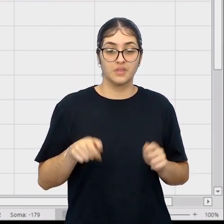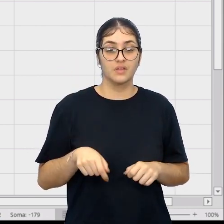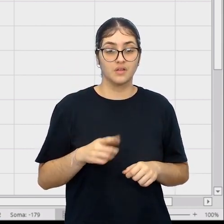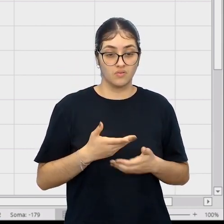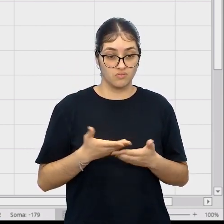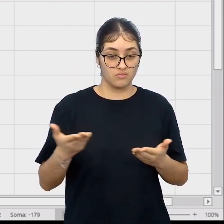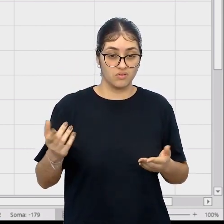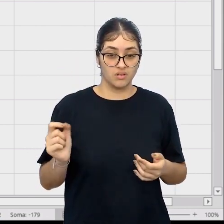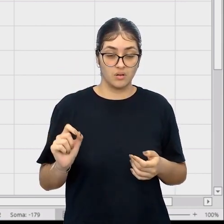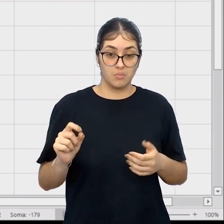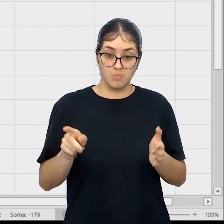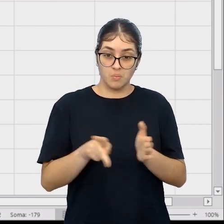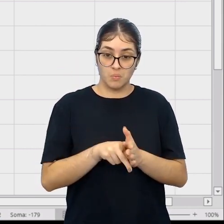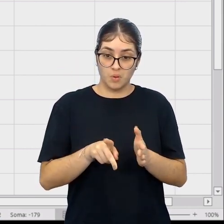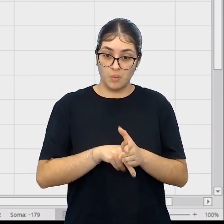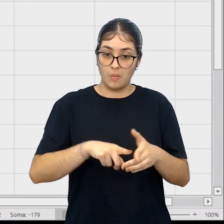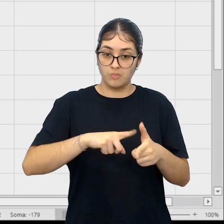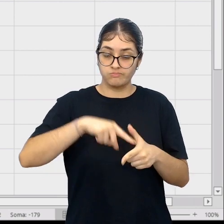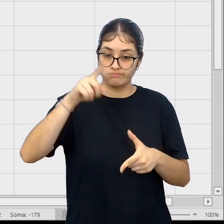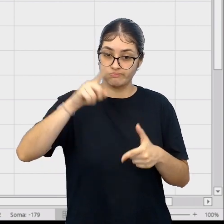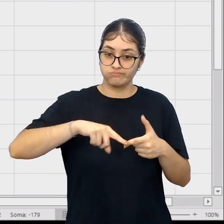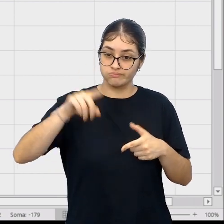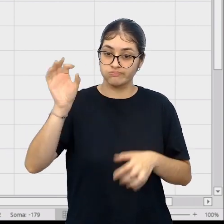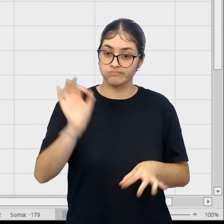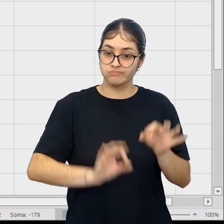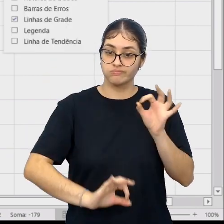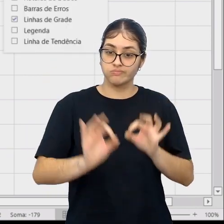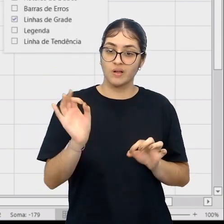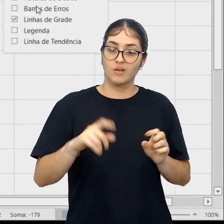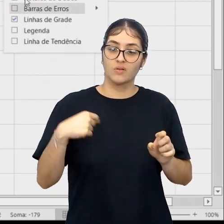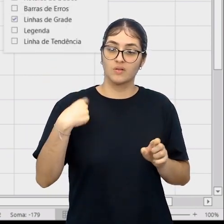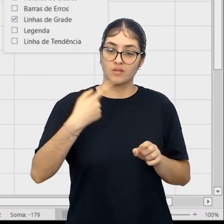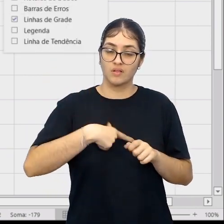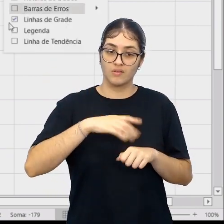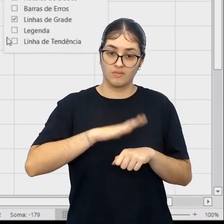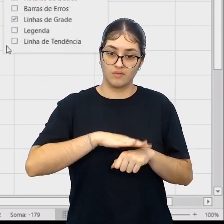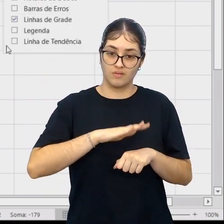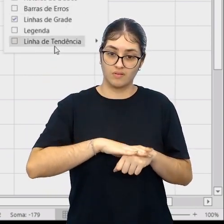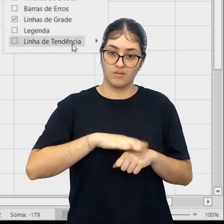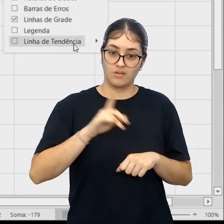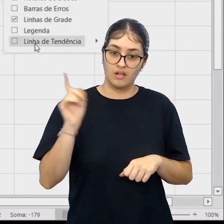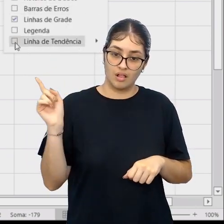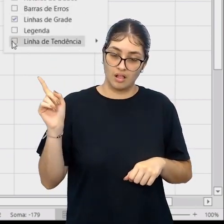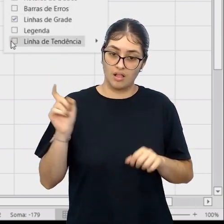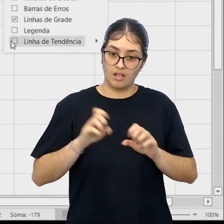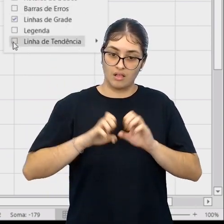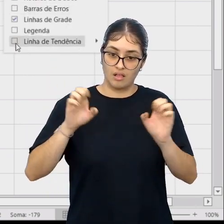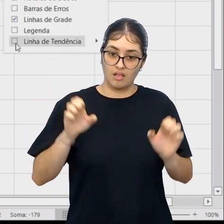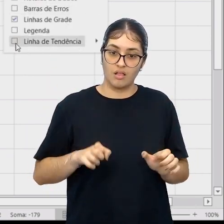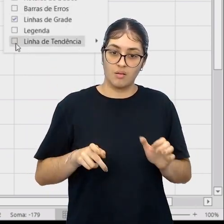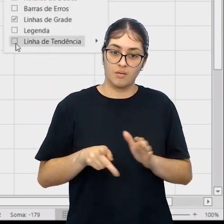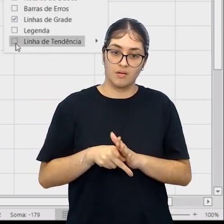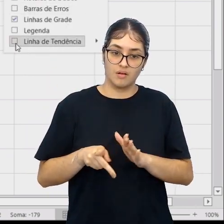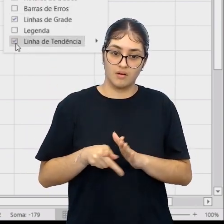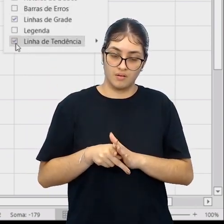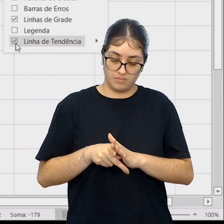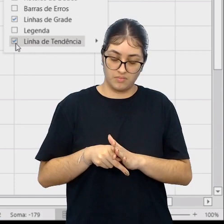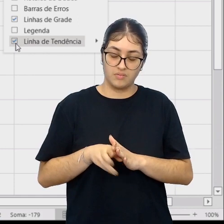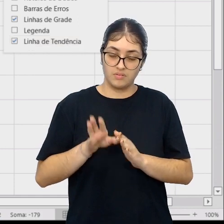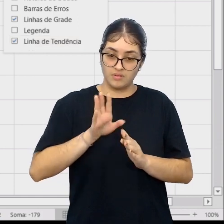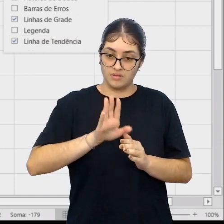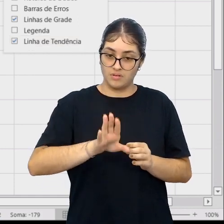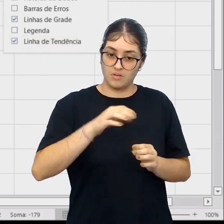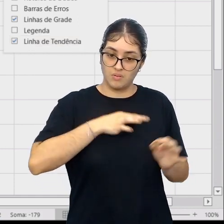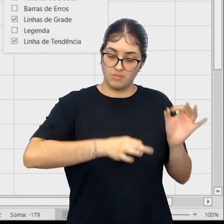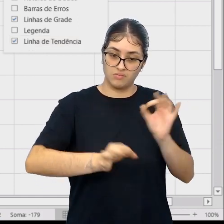aqui no gráfico de dispersão, que é o que a gente vai fazer nas próximas aulas, Ok. quando a gente põe o mais, que a gente pôs o eixo e tal, tem o linha de tendência. Sim. E se eu coloco a